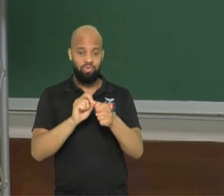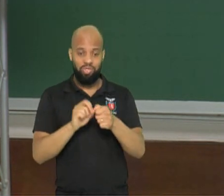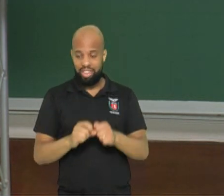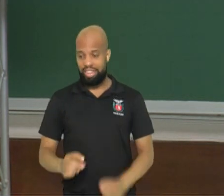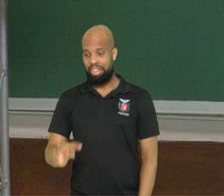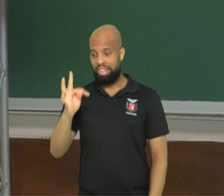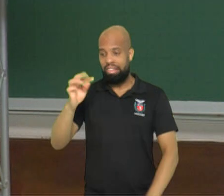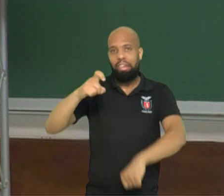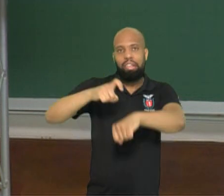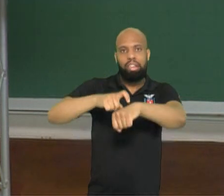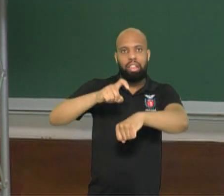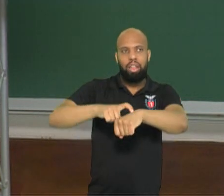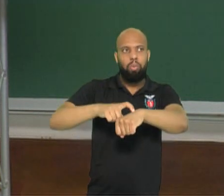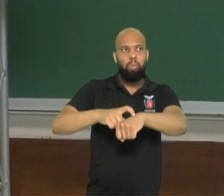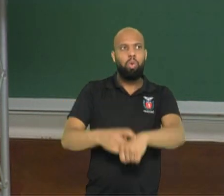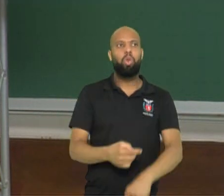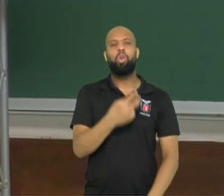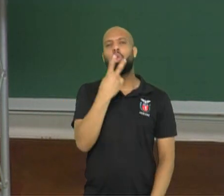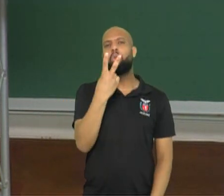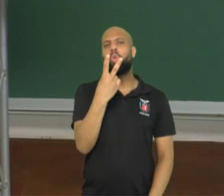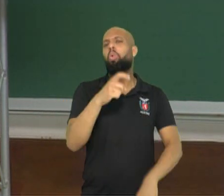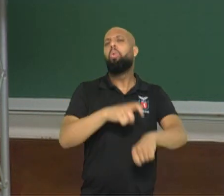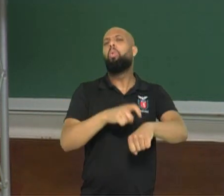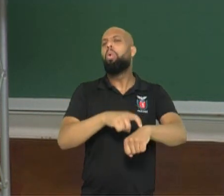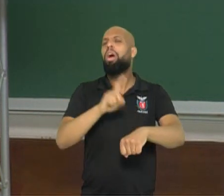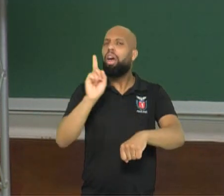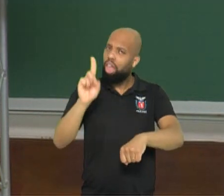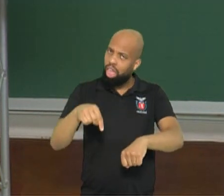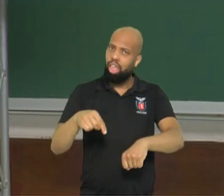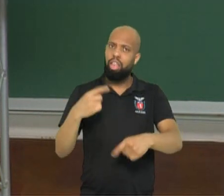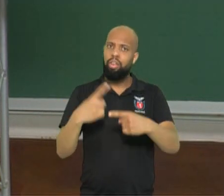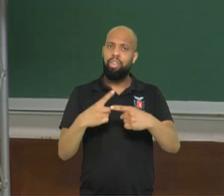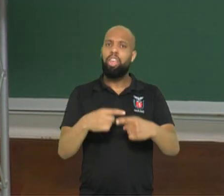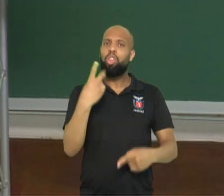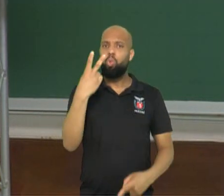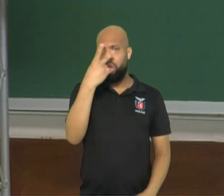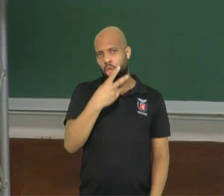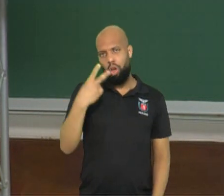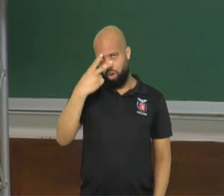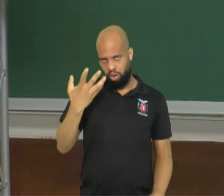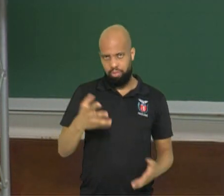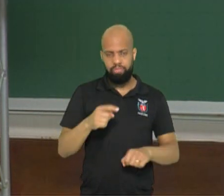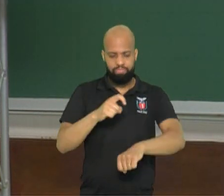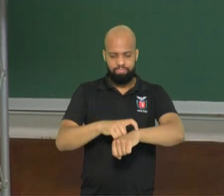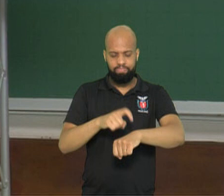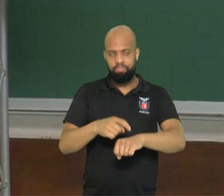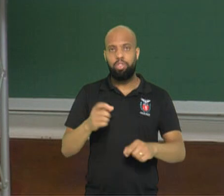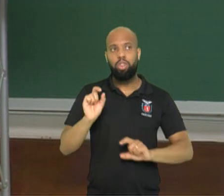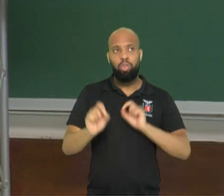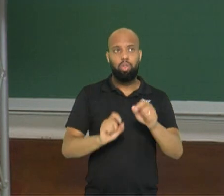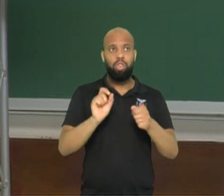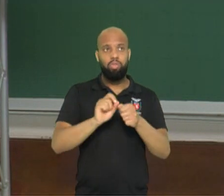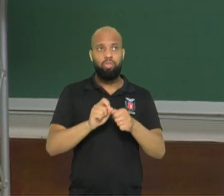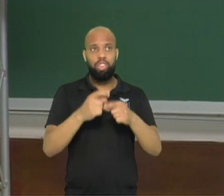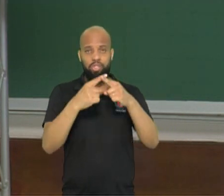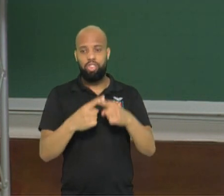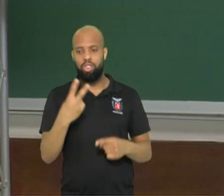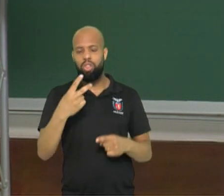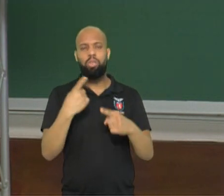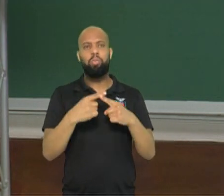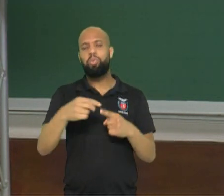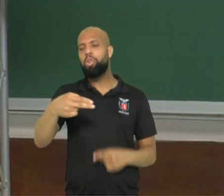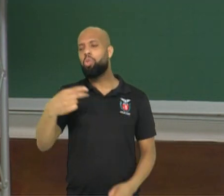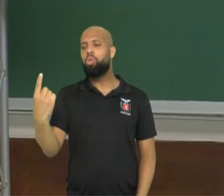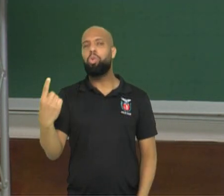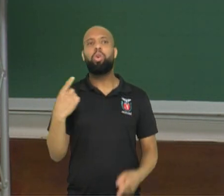né? O que é o 2? É o tempo, né? 2 horas. Foi o menor valor que a gente determinou. Então, aqui, ó, vezes 2. E por que é igual a